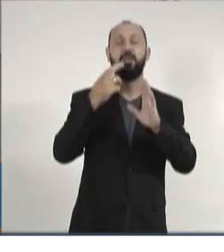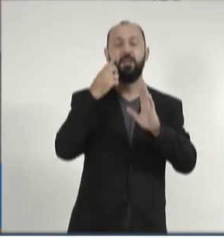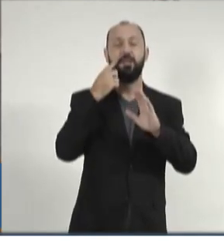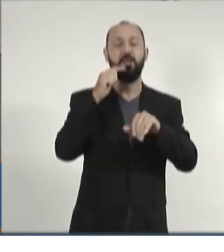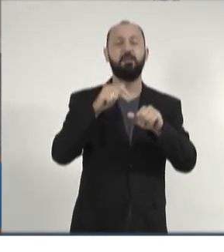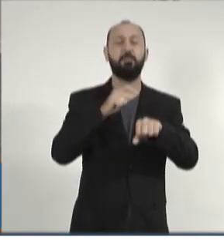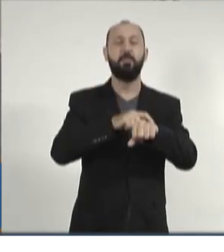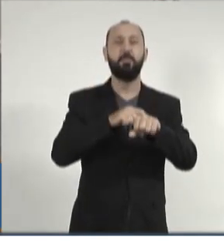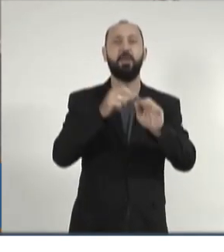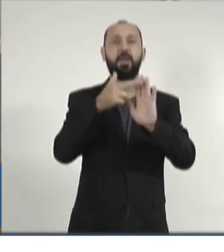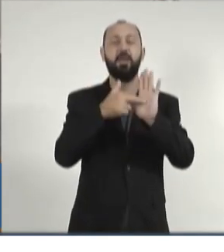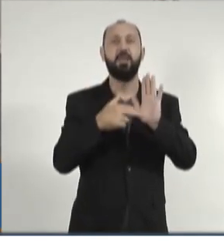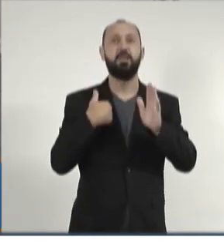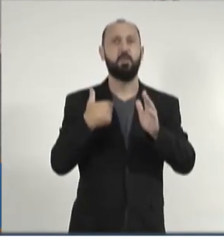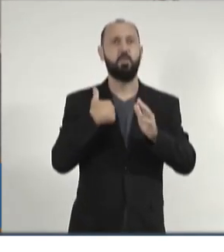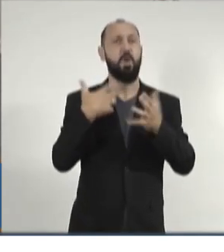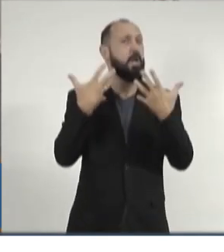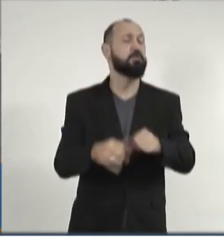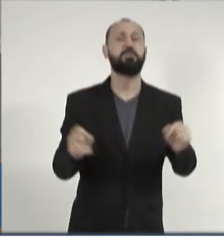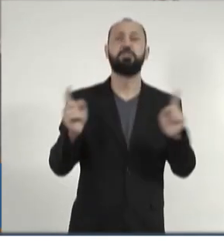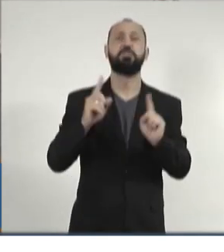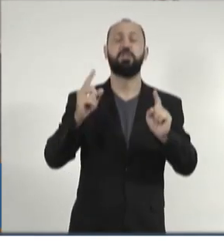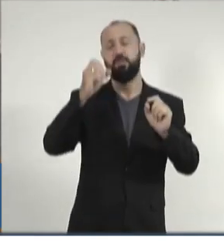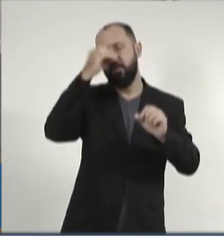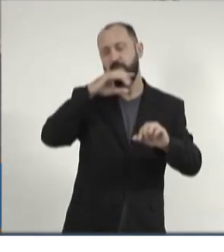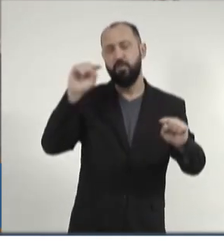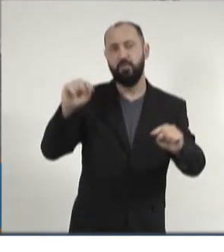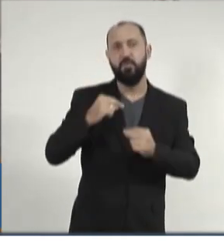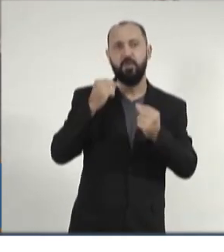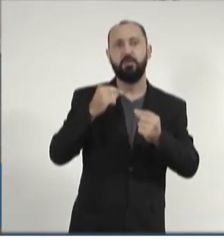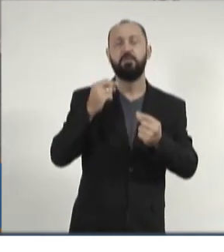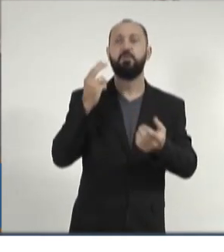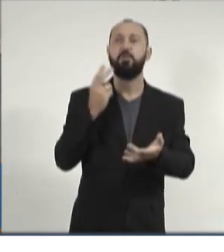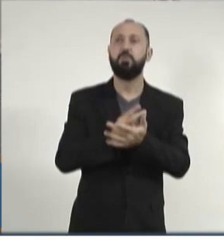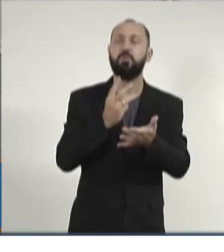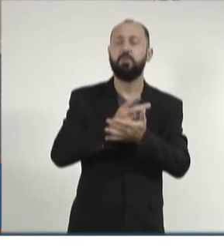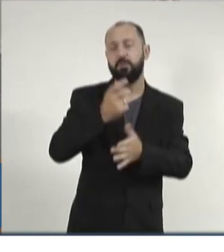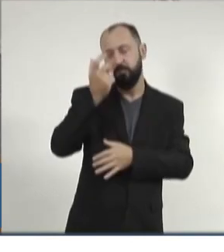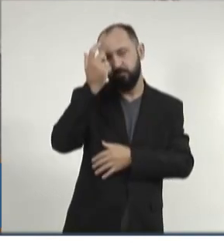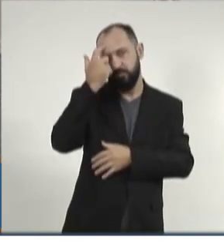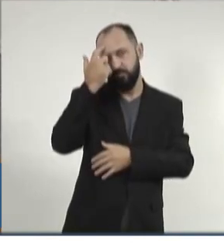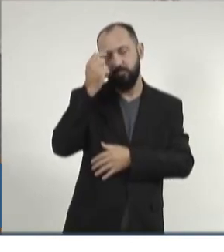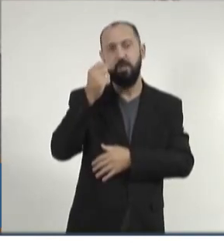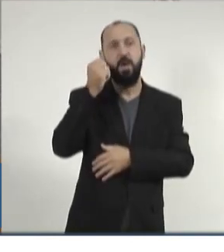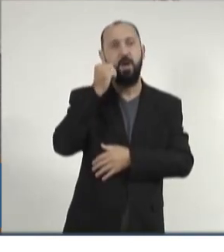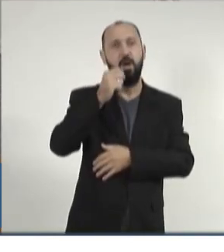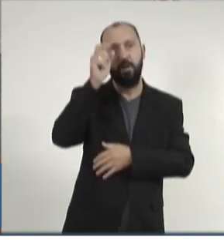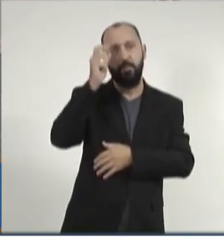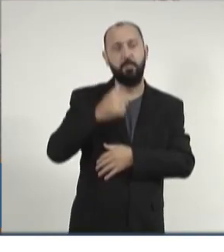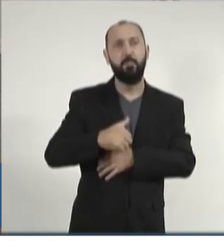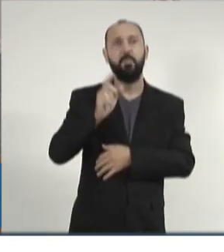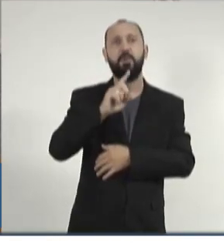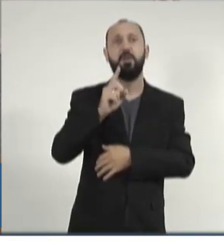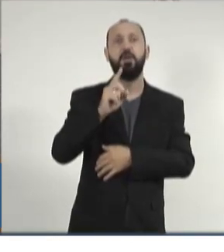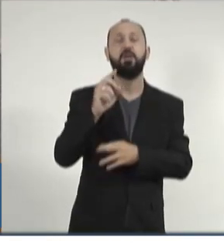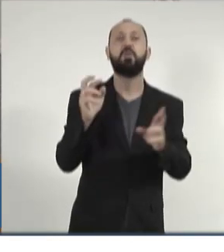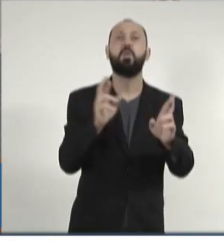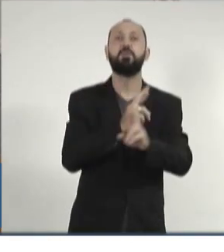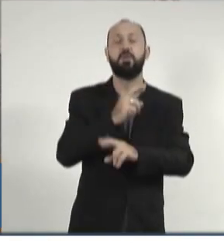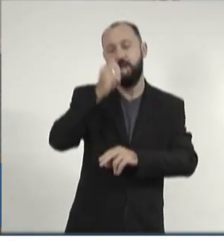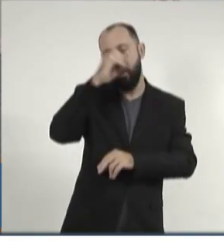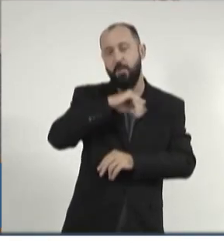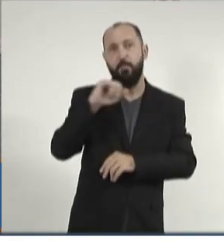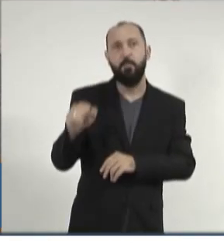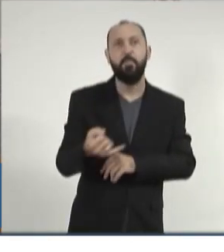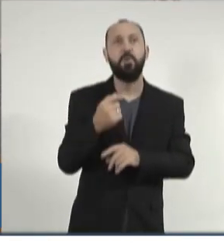régua de que a gente não admite sofrer violência. E aí, a gente ainda continua com aquele pensamento de que a mulher que não sai do relacionamento